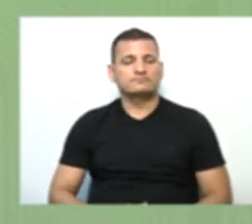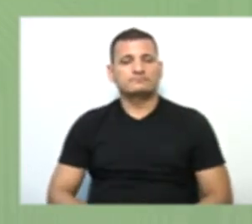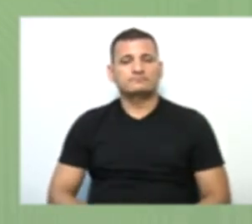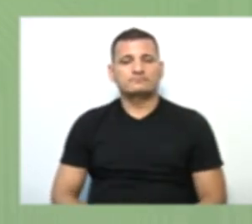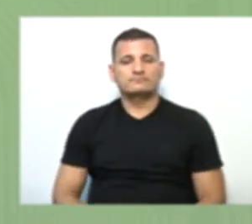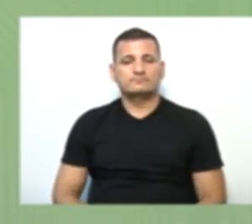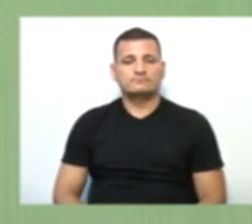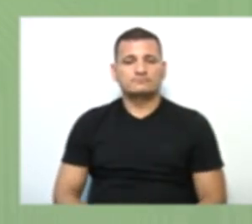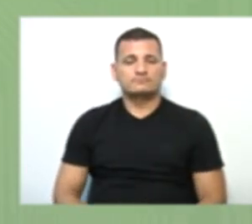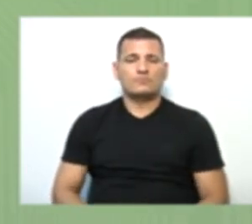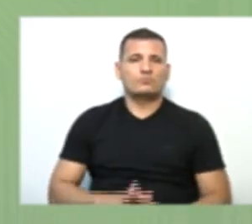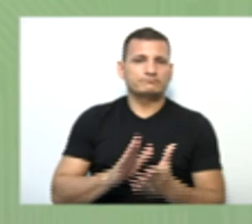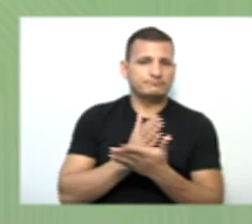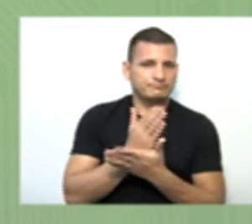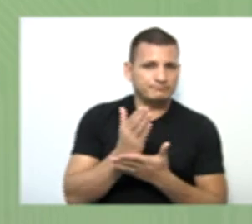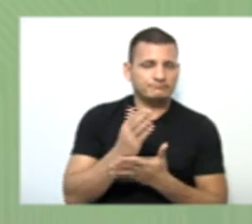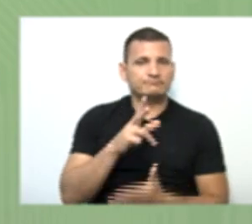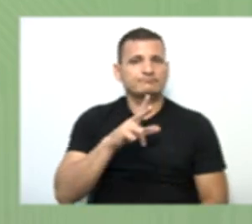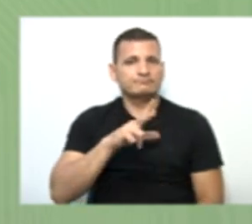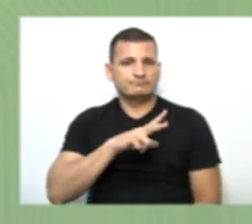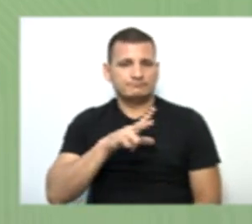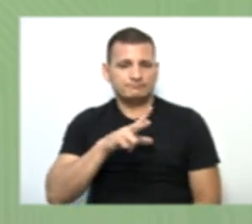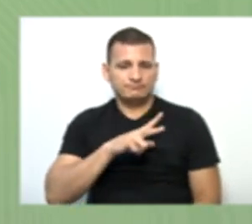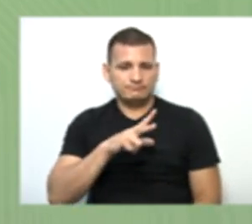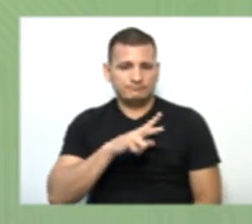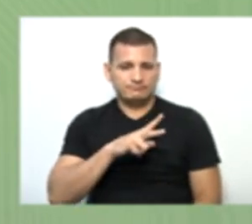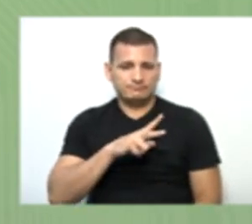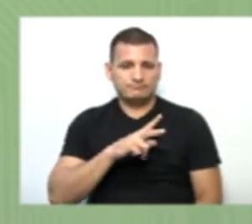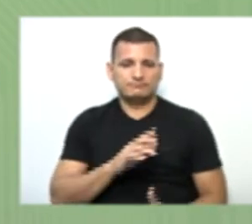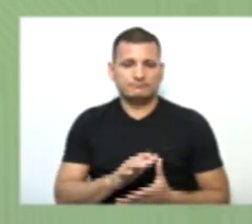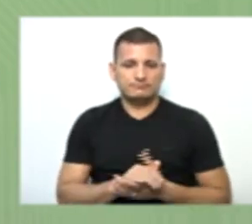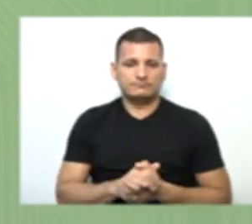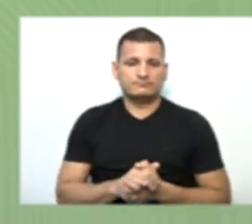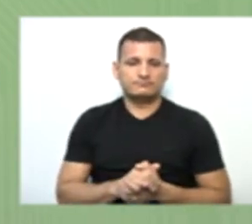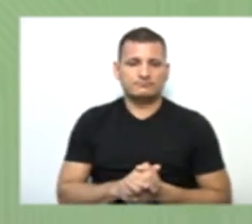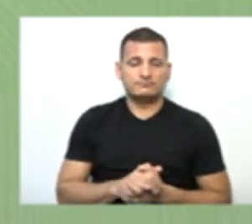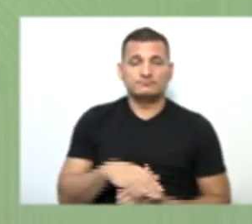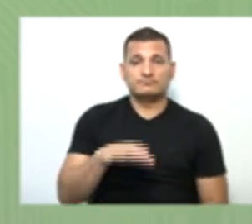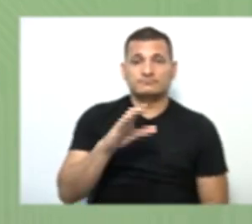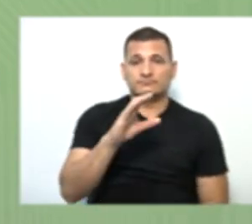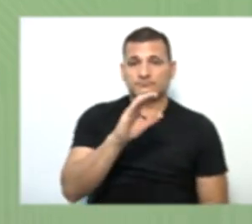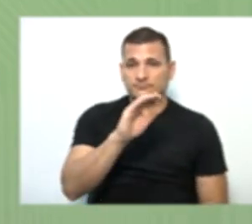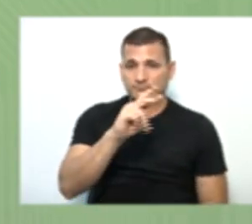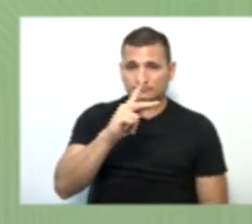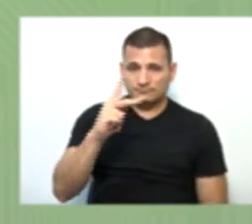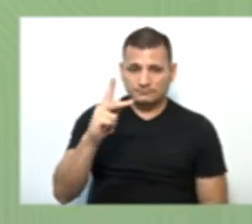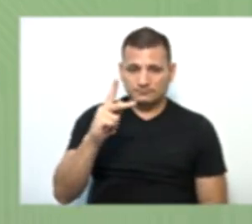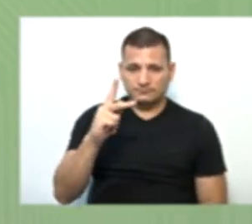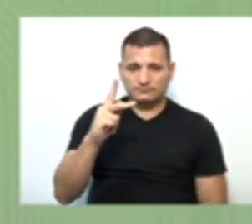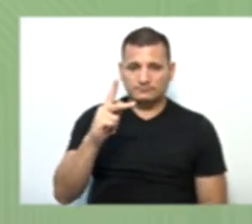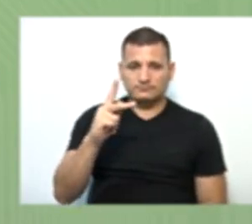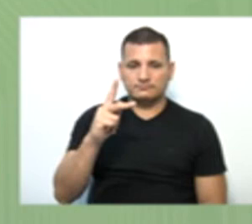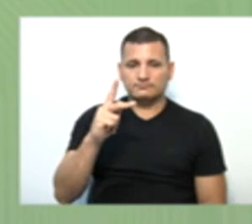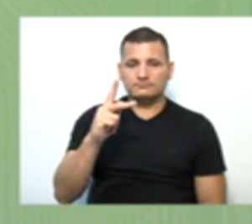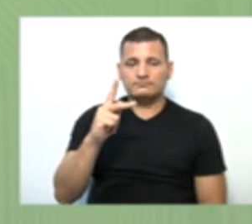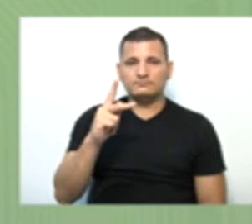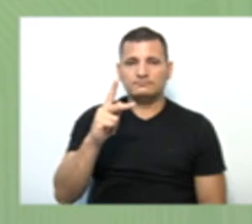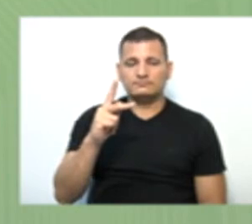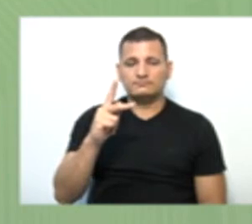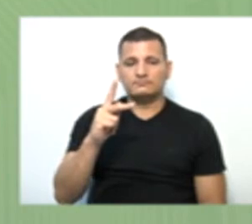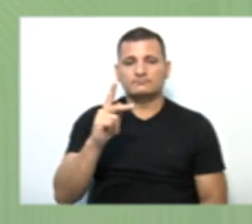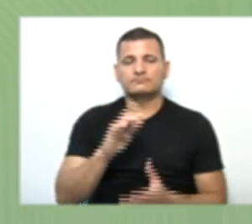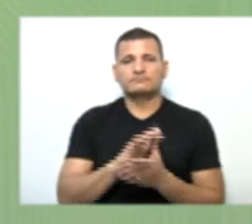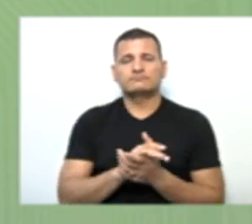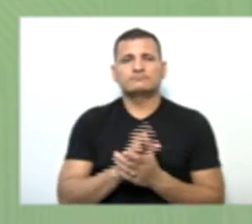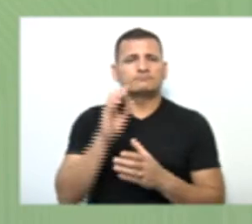Bom, algumas particularidades, né? Então, nas cooperativas, no ato cooperativo,